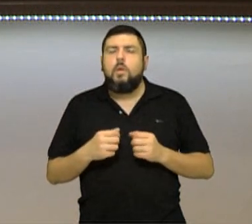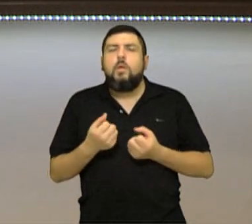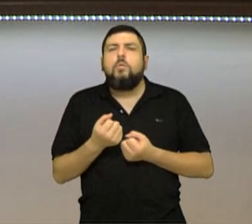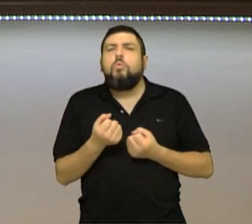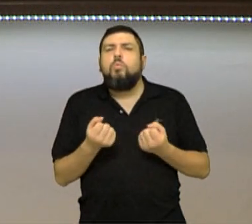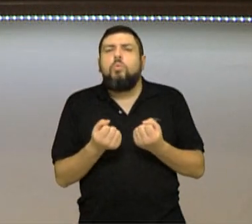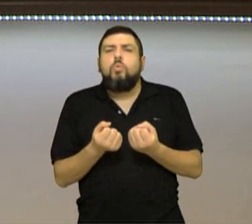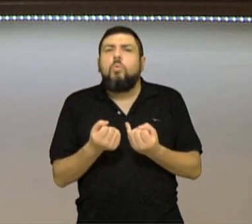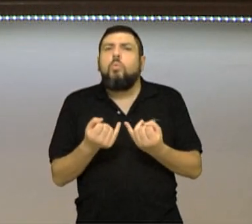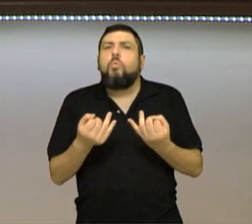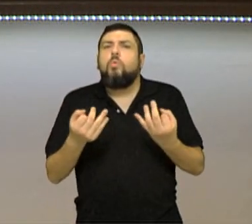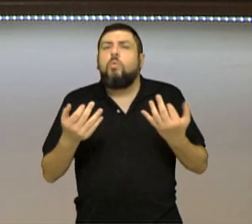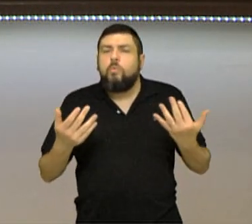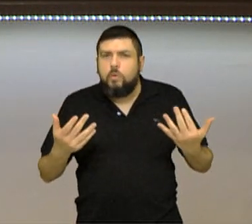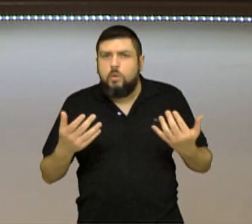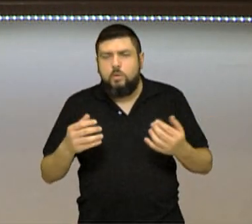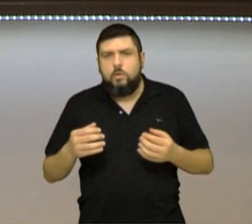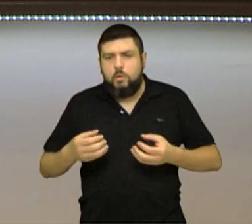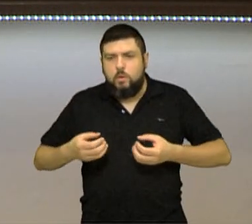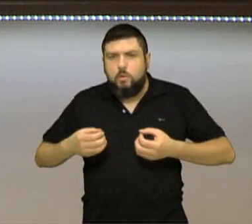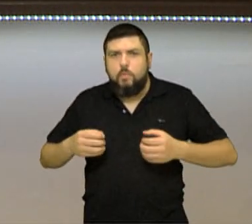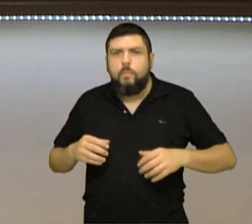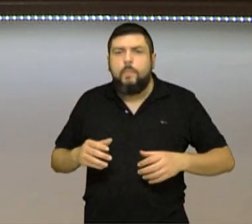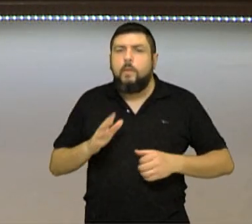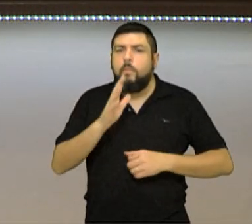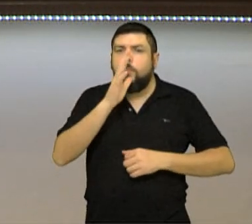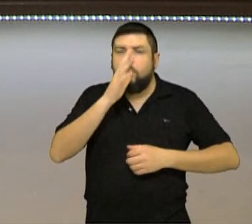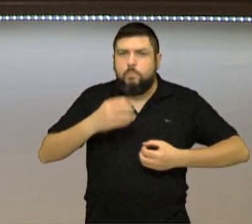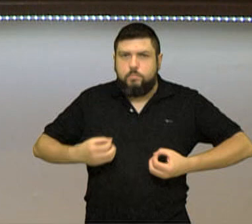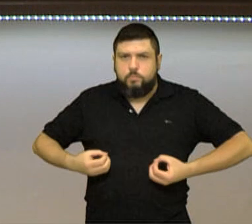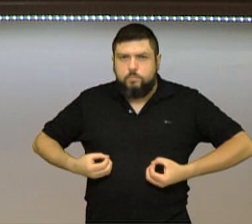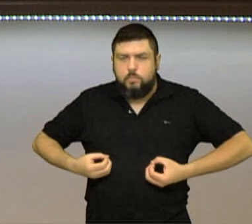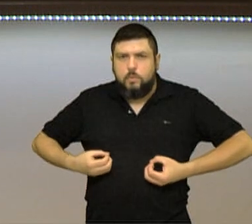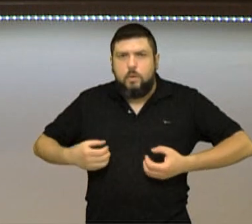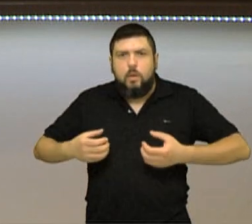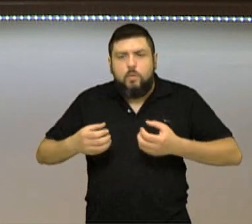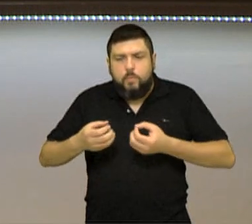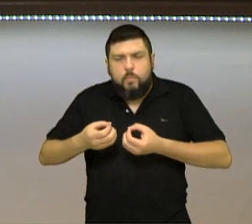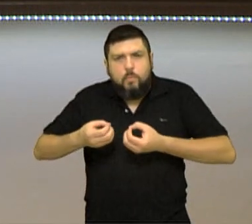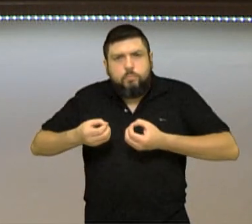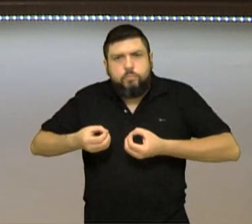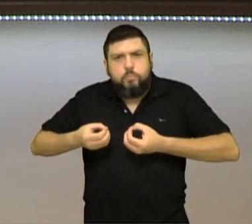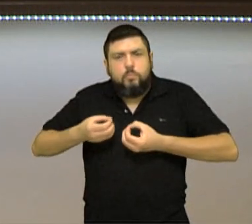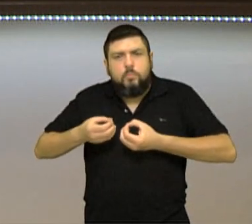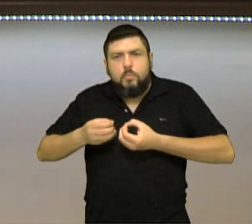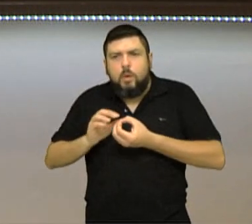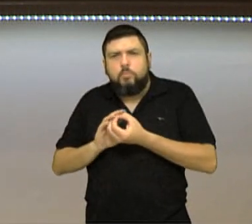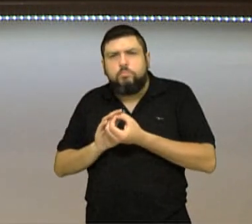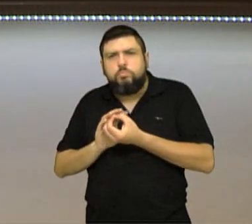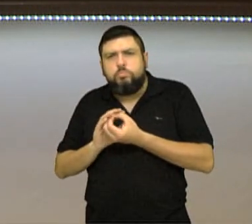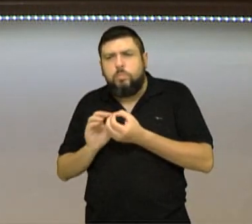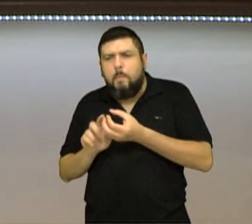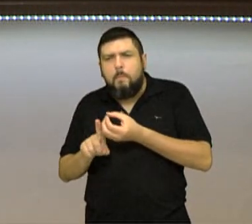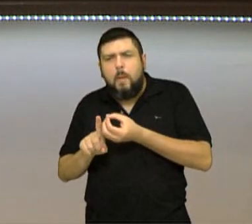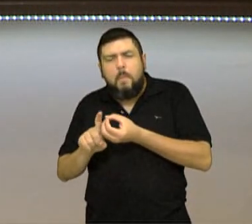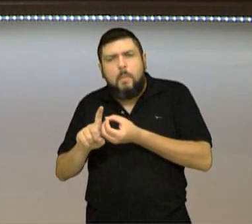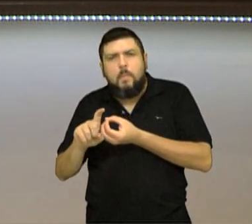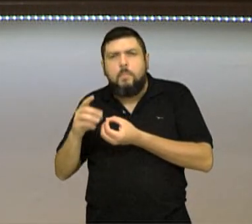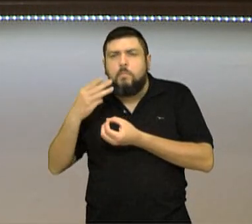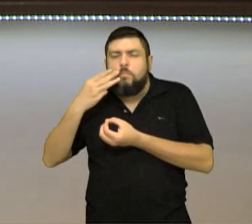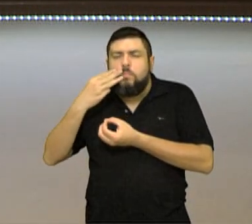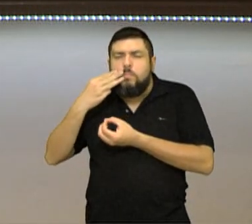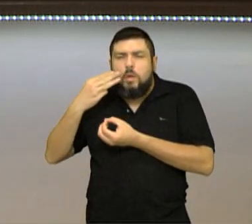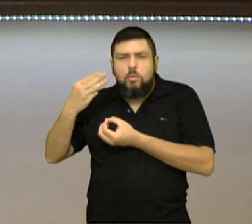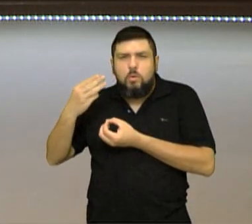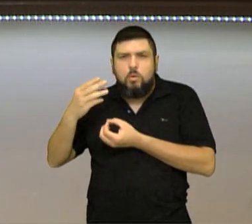Enquanto os testículos produzem milhões de espermatozoides por dia, o ovócito produz apenas, né, amadurece